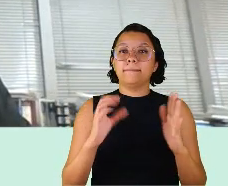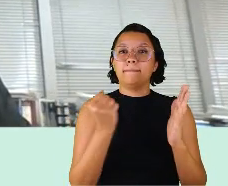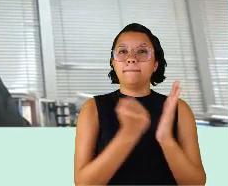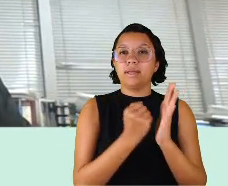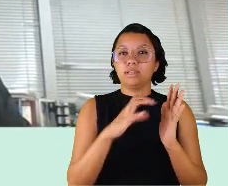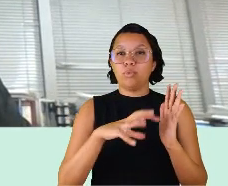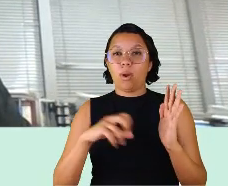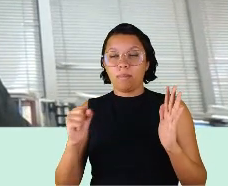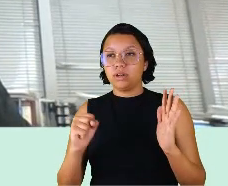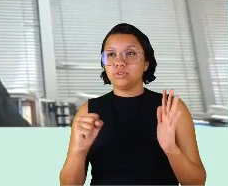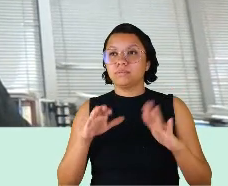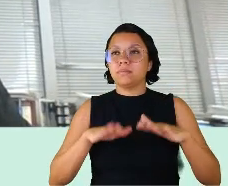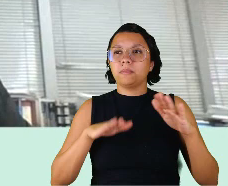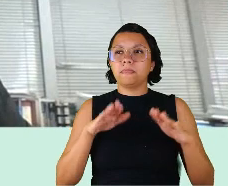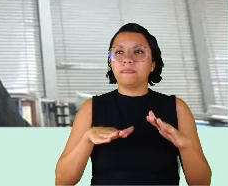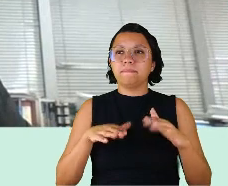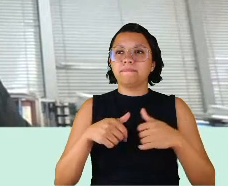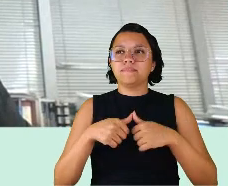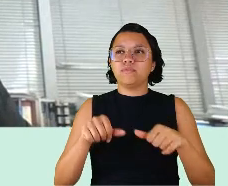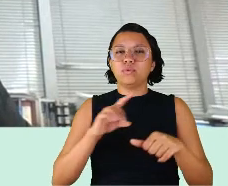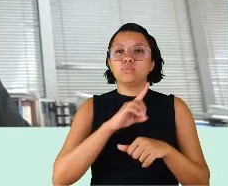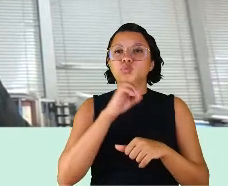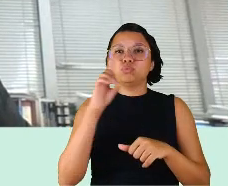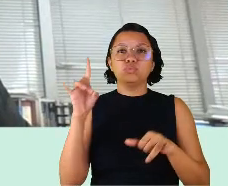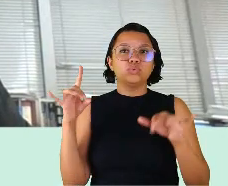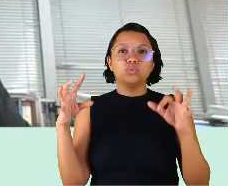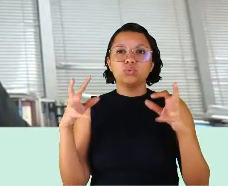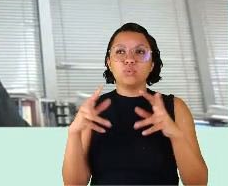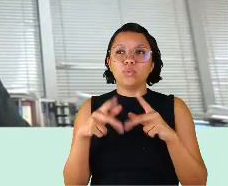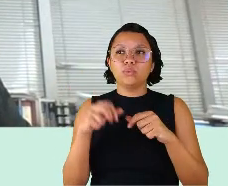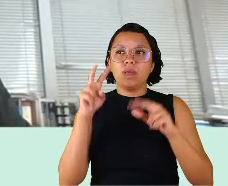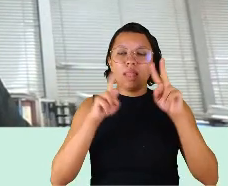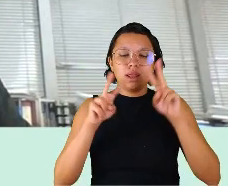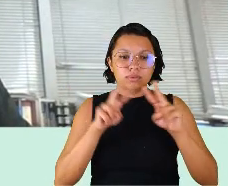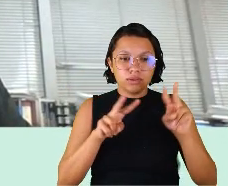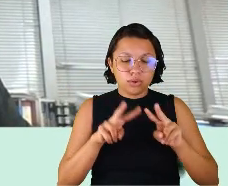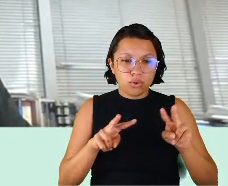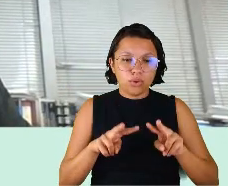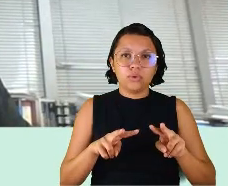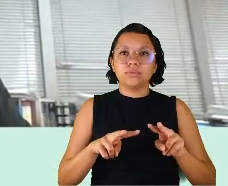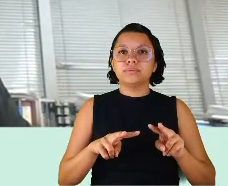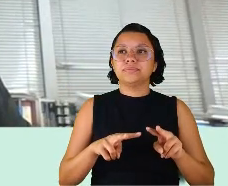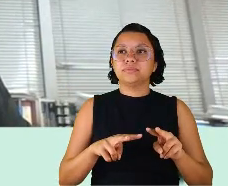sabe. Às vezes eu fico assim um dia inteiro lendo,